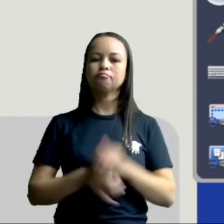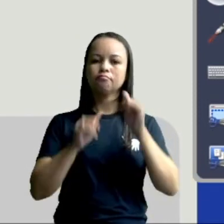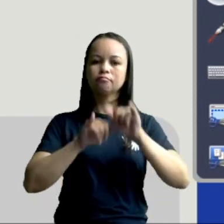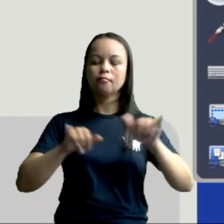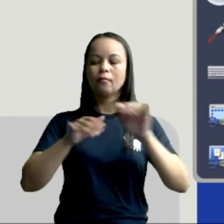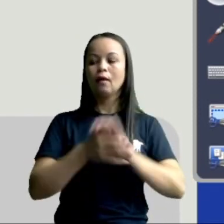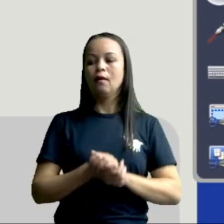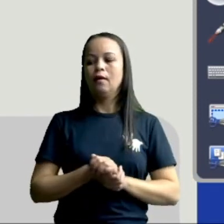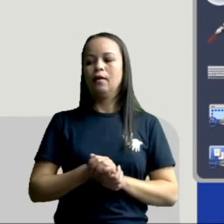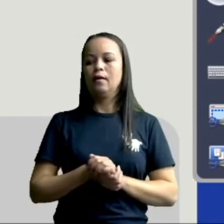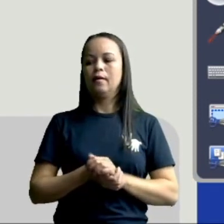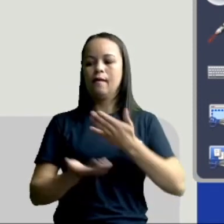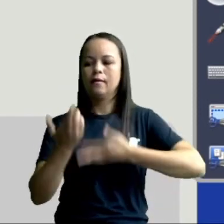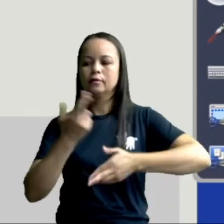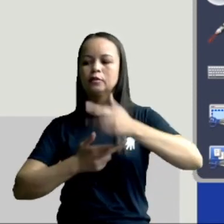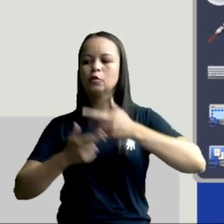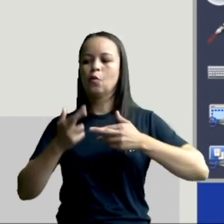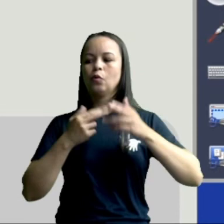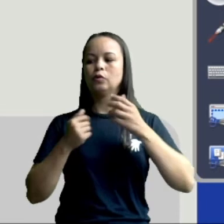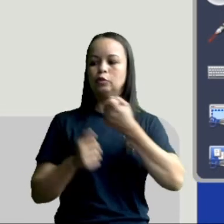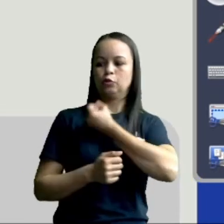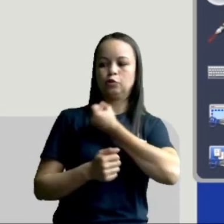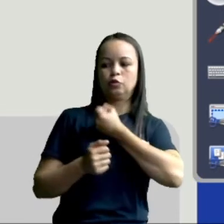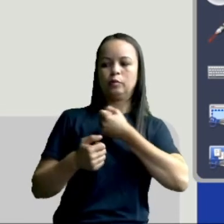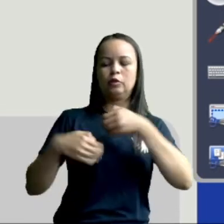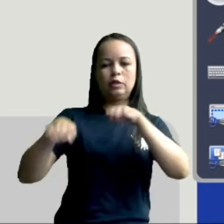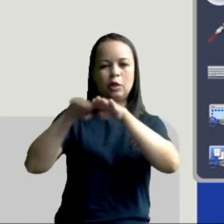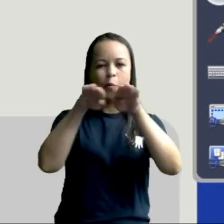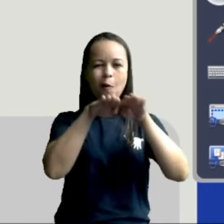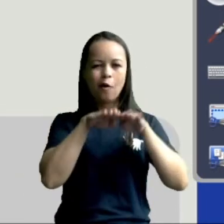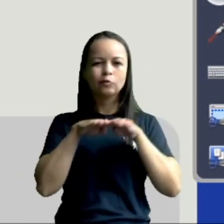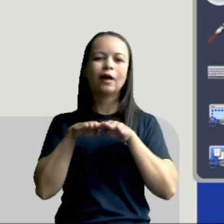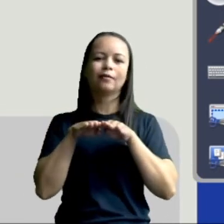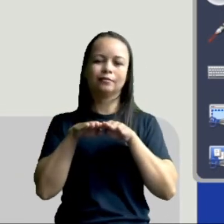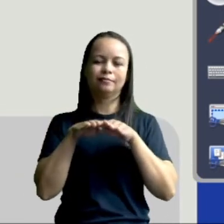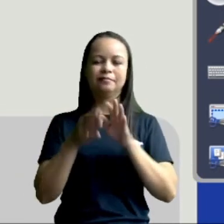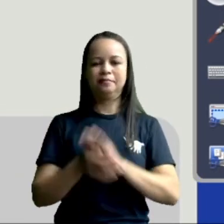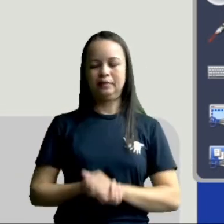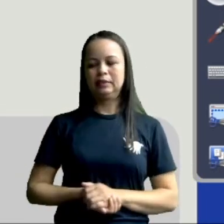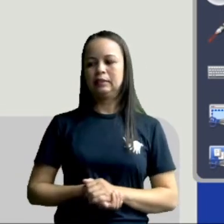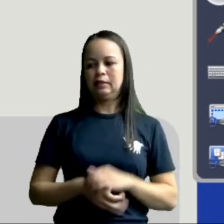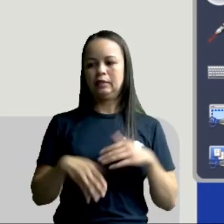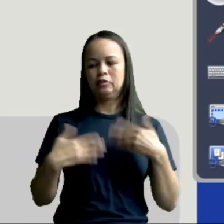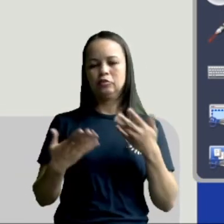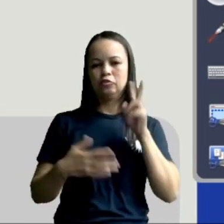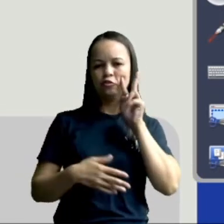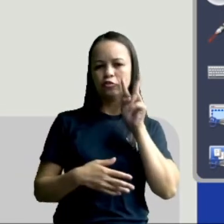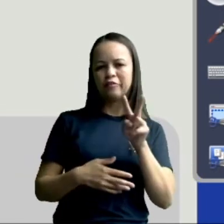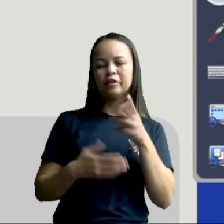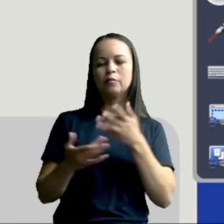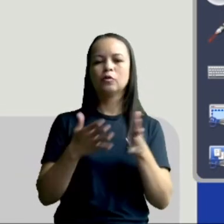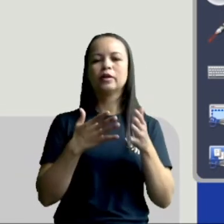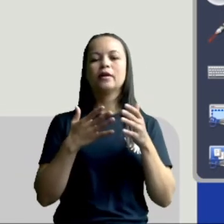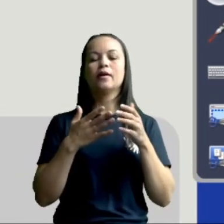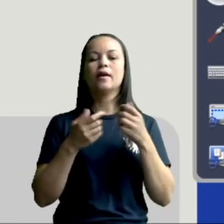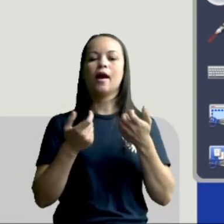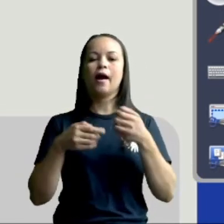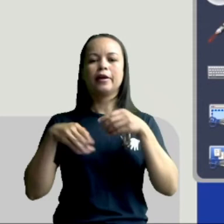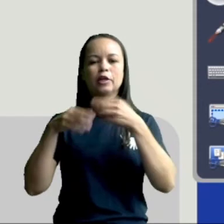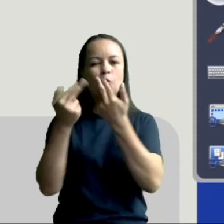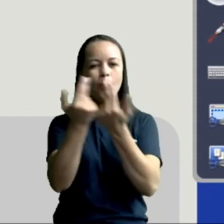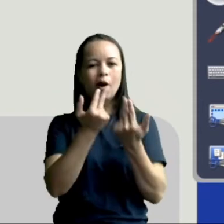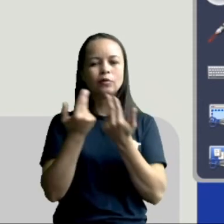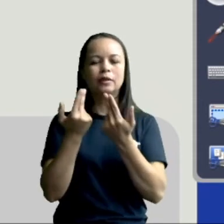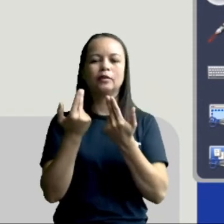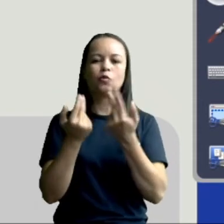assim: relacione as expressões de mesma igualdade. A gente já viu que uma expressão é uma igualdade quando